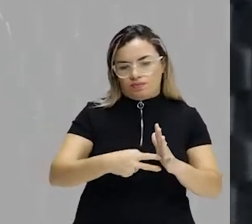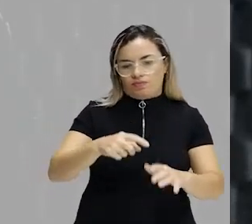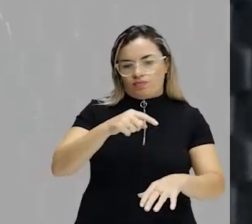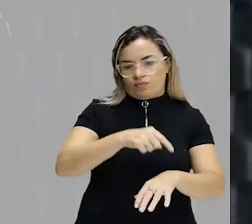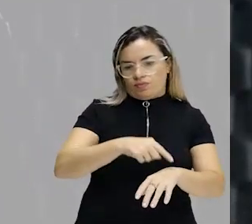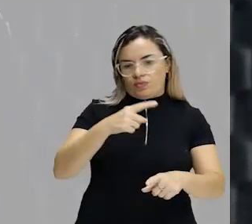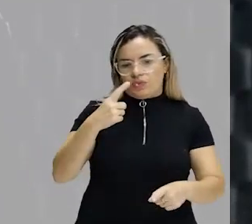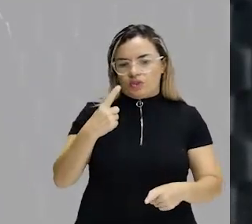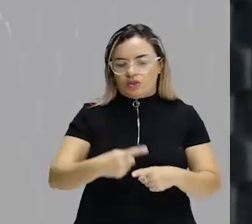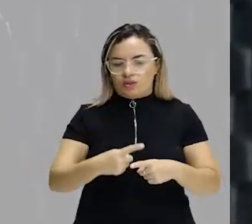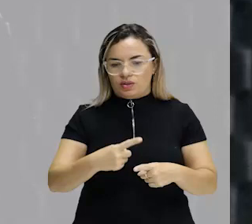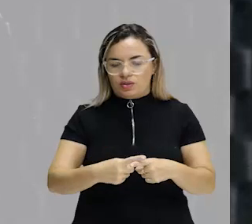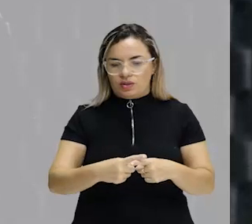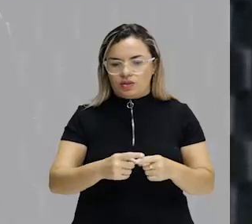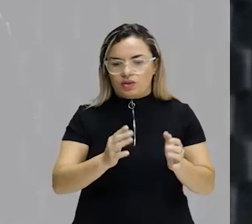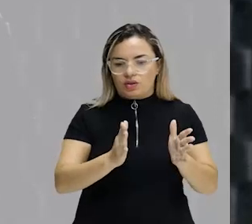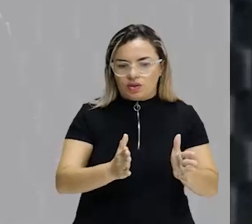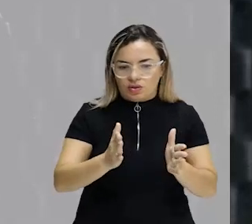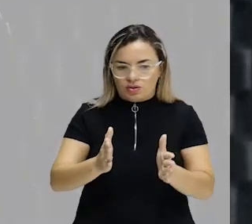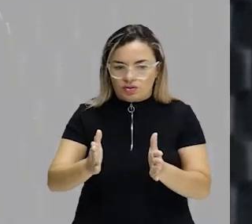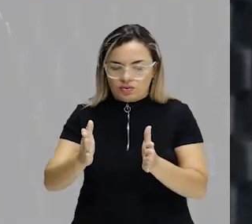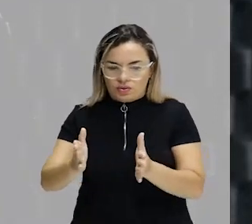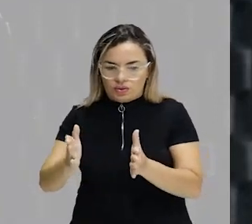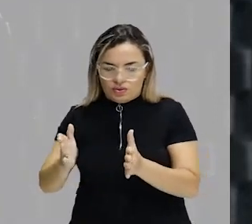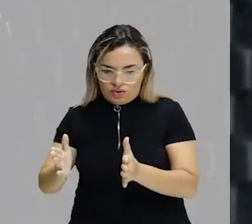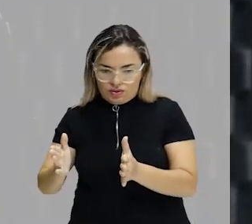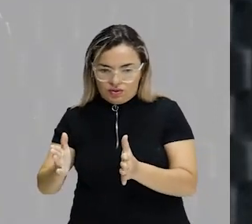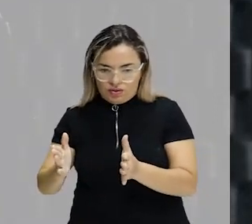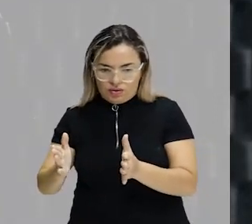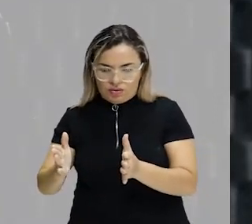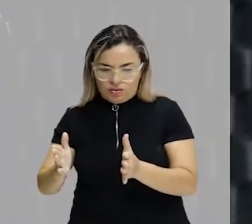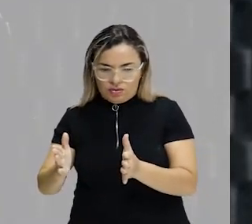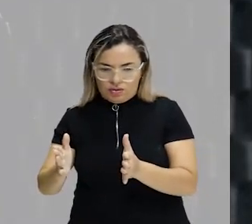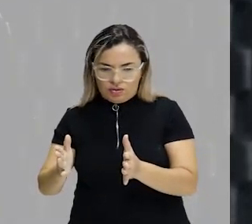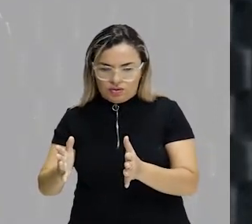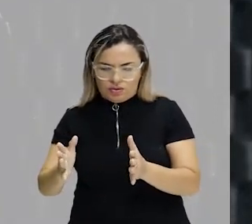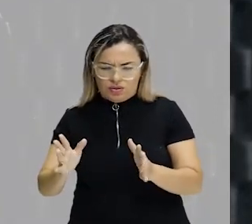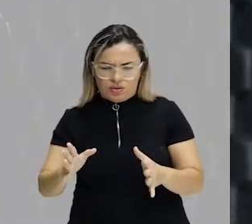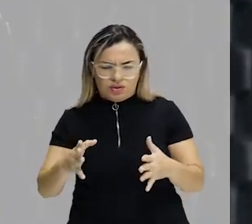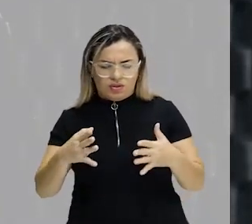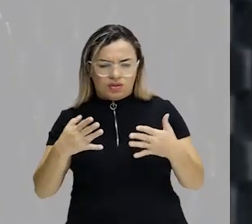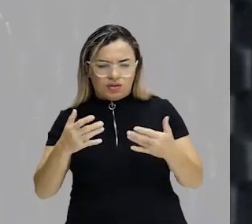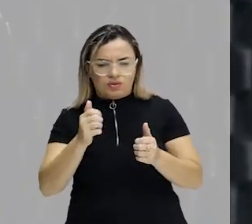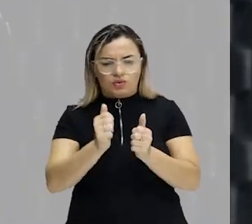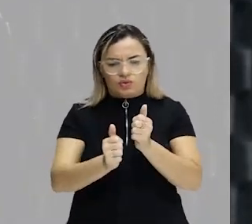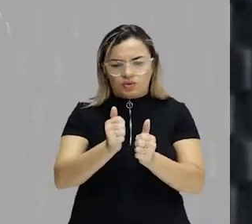ordem cronológica de ocorrência. No entanto, tem significado de tempo.